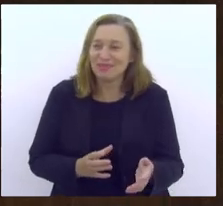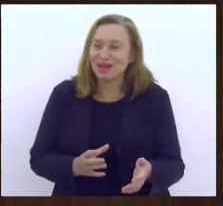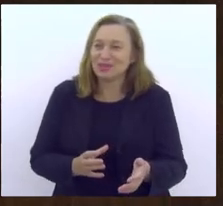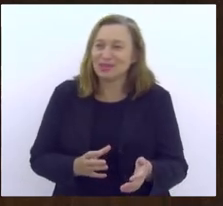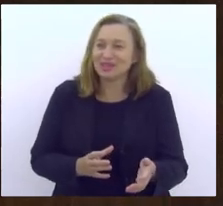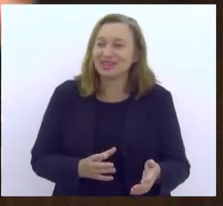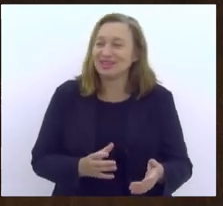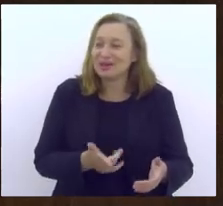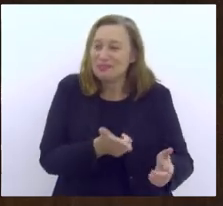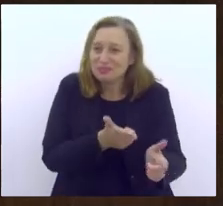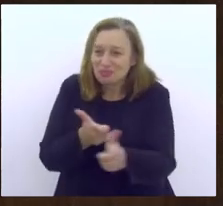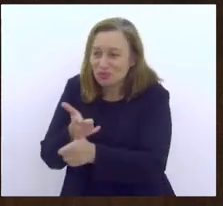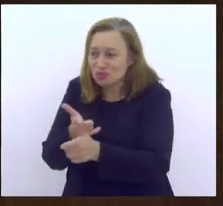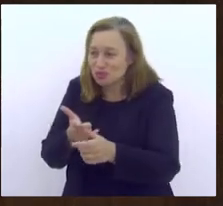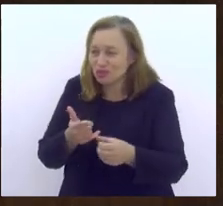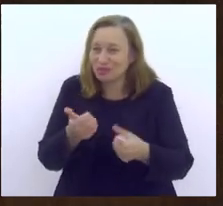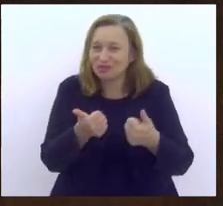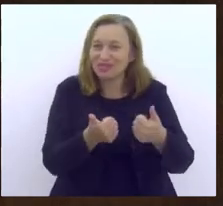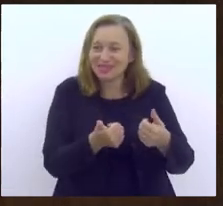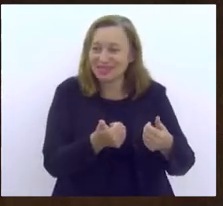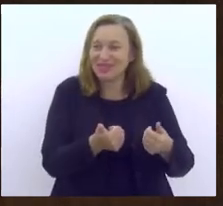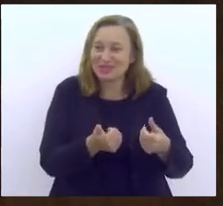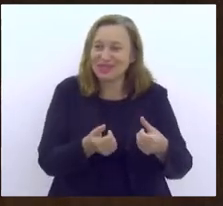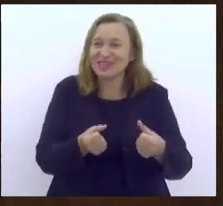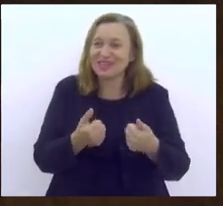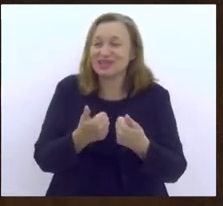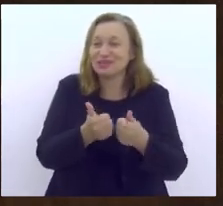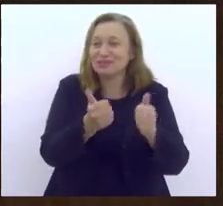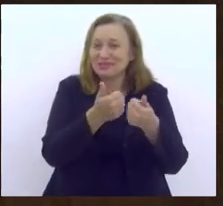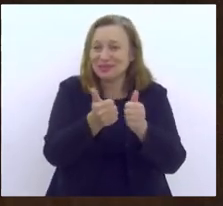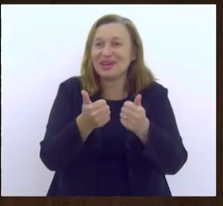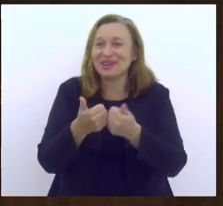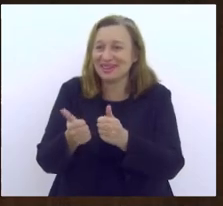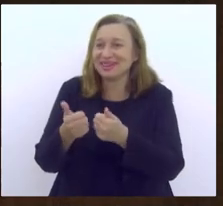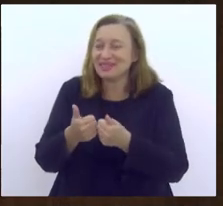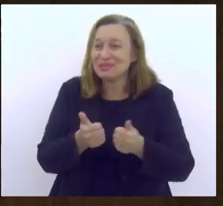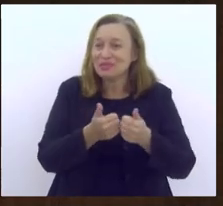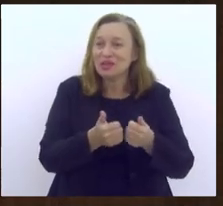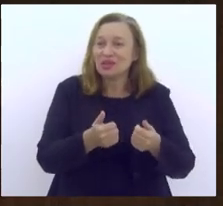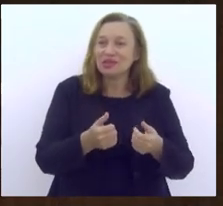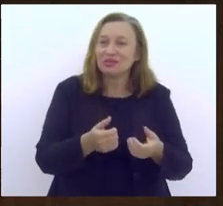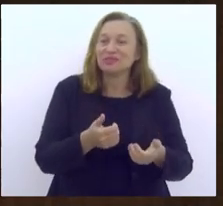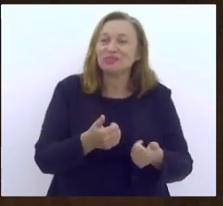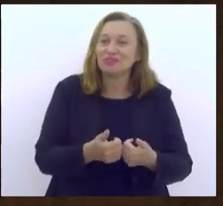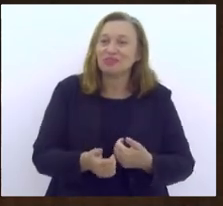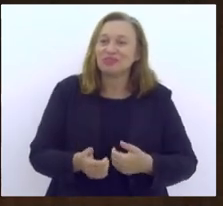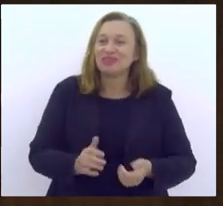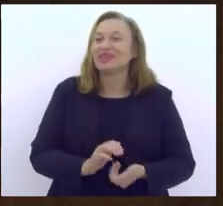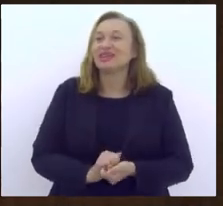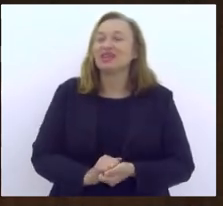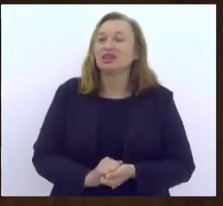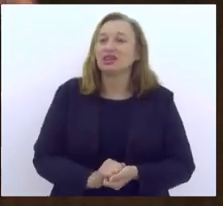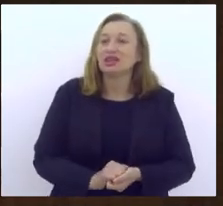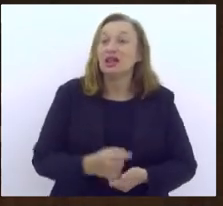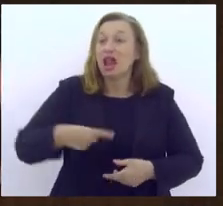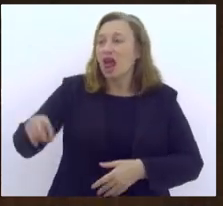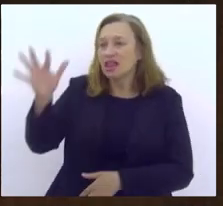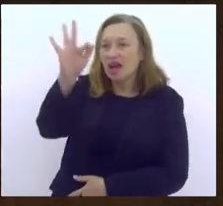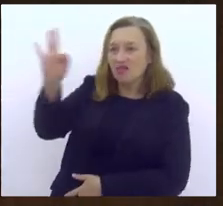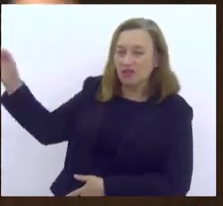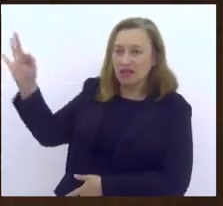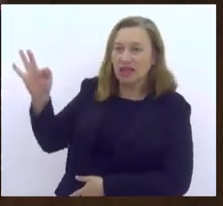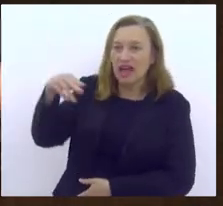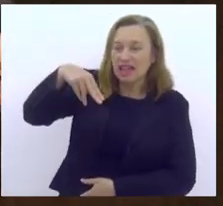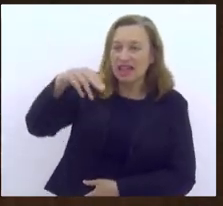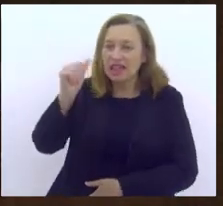ônibus, explodindo o trabalhador. Se isso acontece na Champs-Élysées, na França, era tratado como